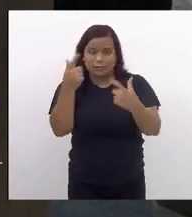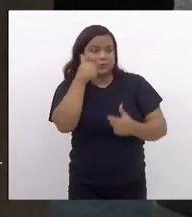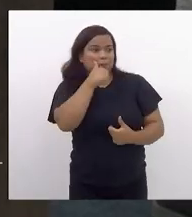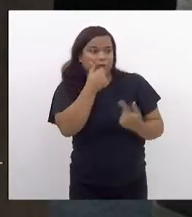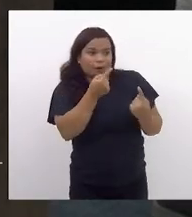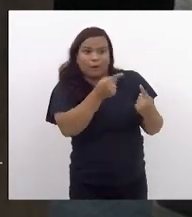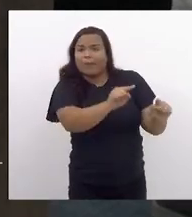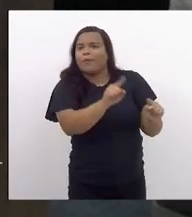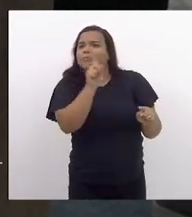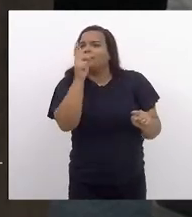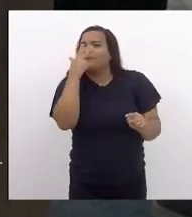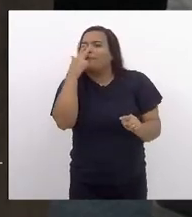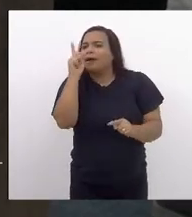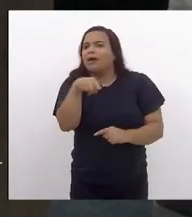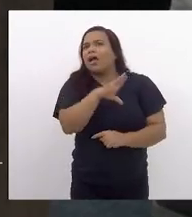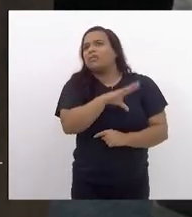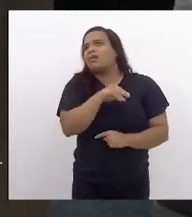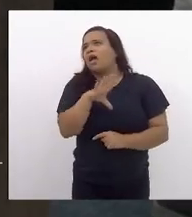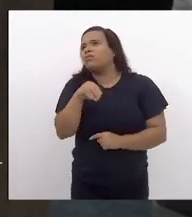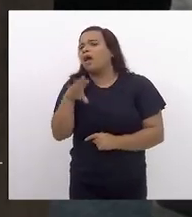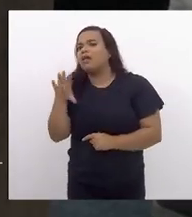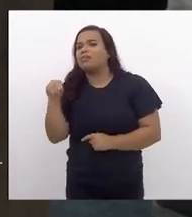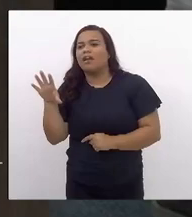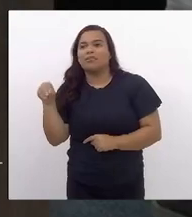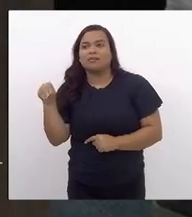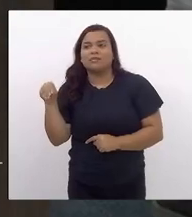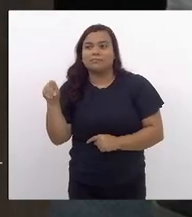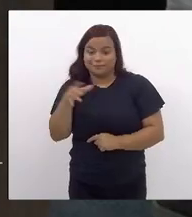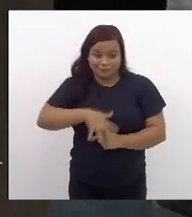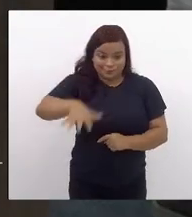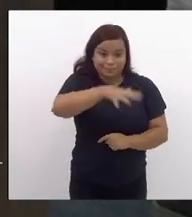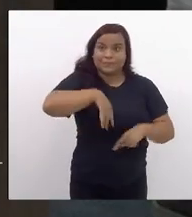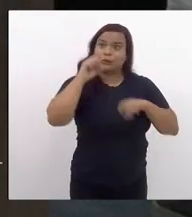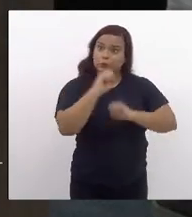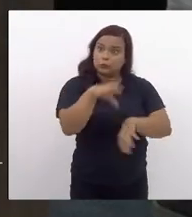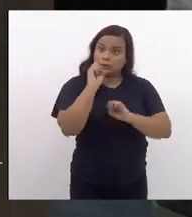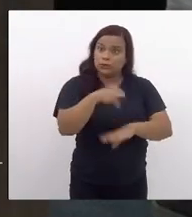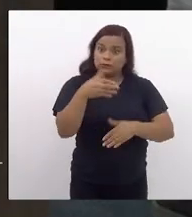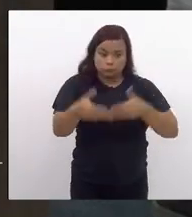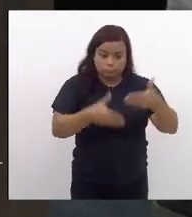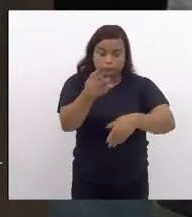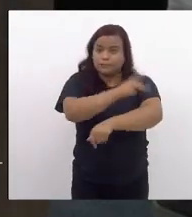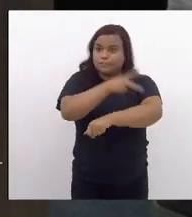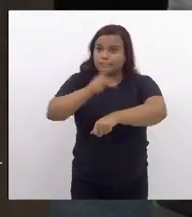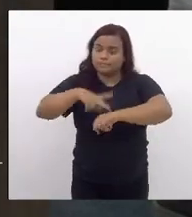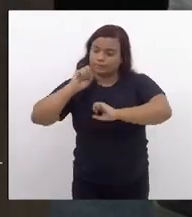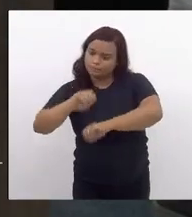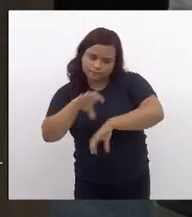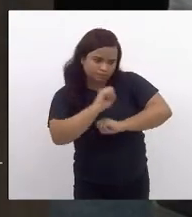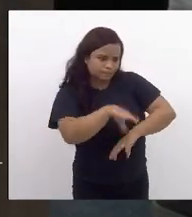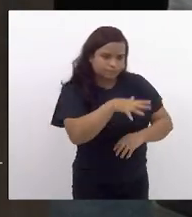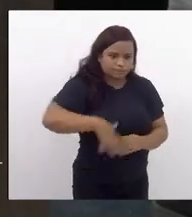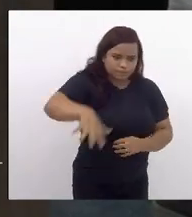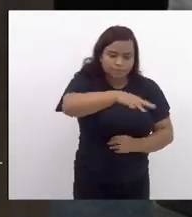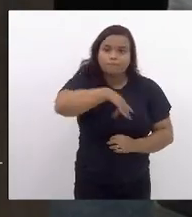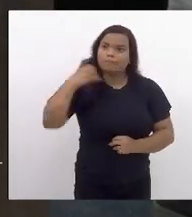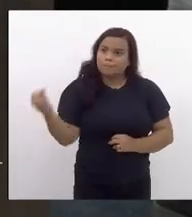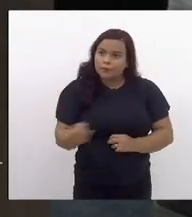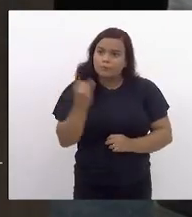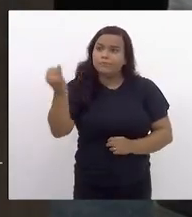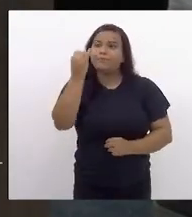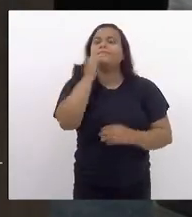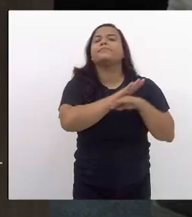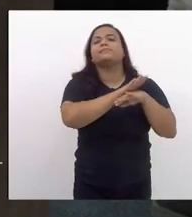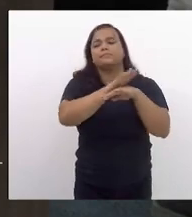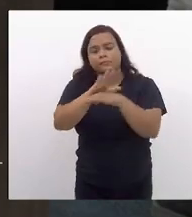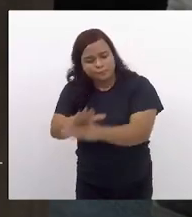E os ambientes de educação, de processos pedagógicos, são ambientes em si importantes